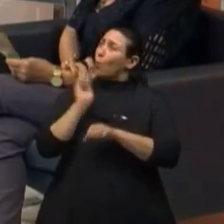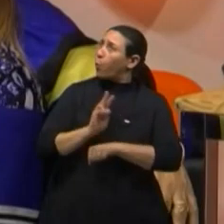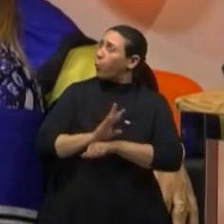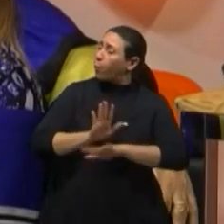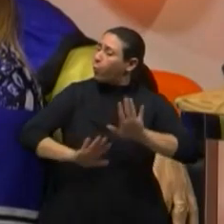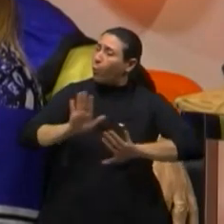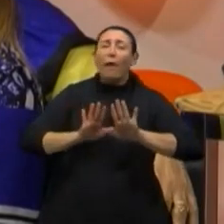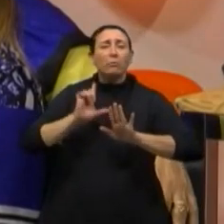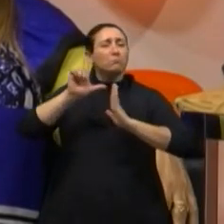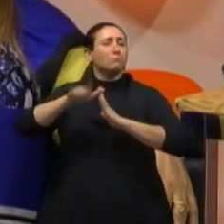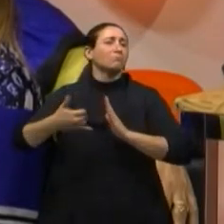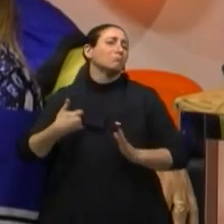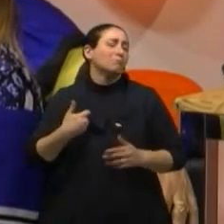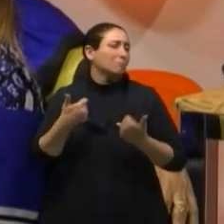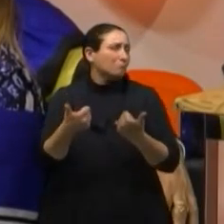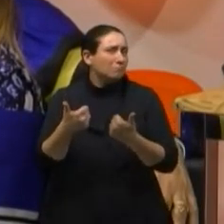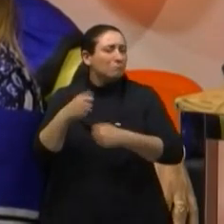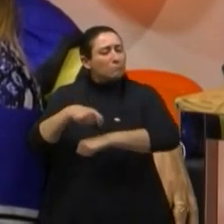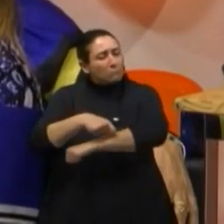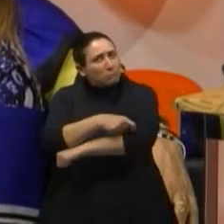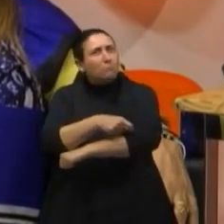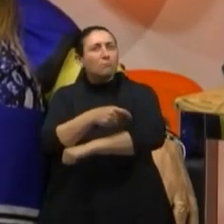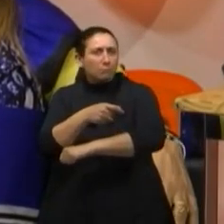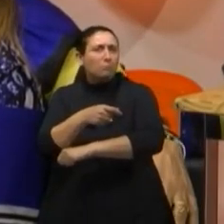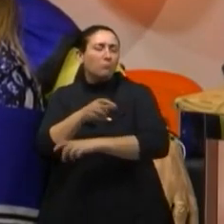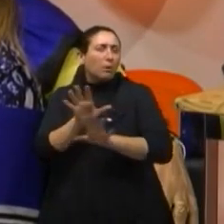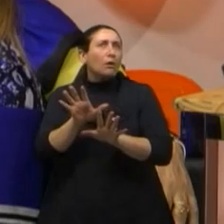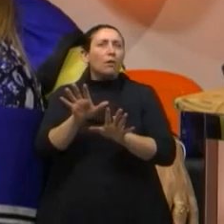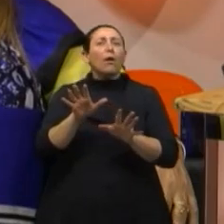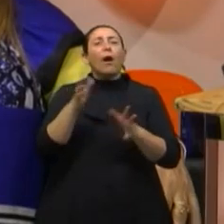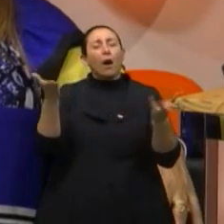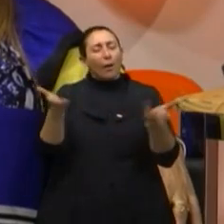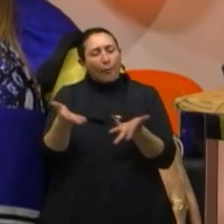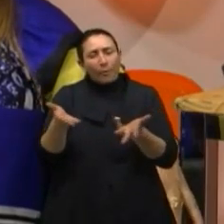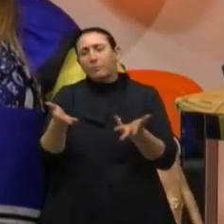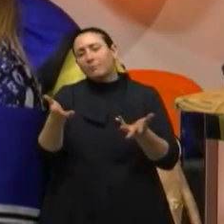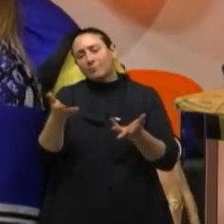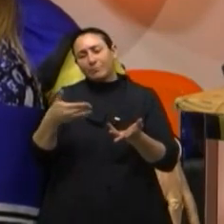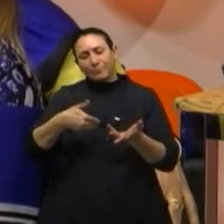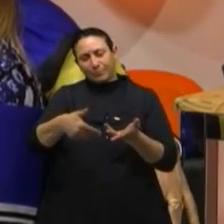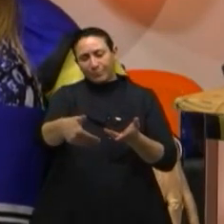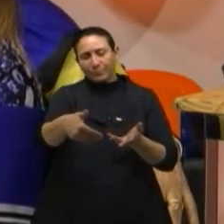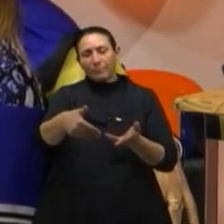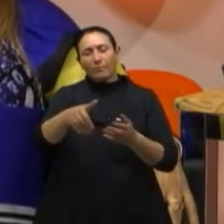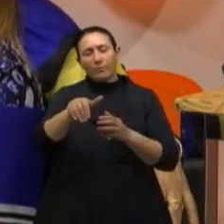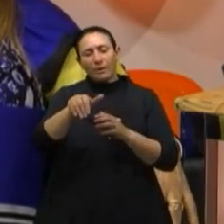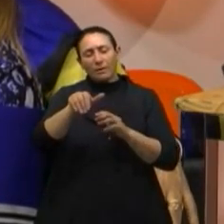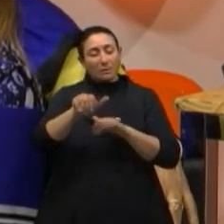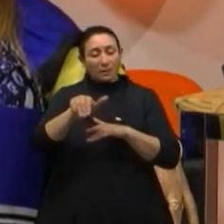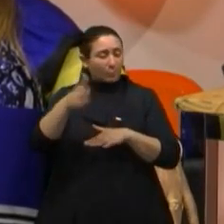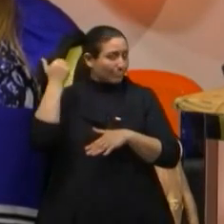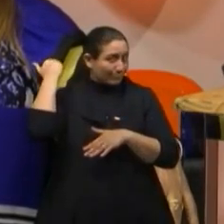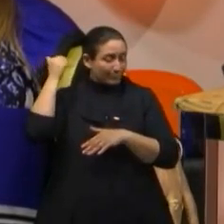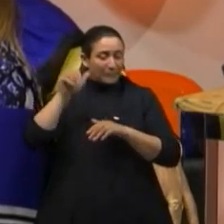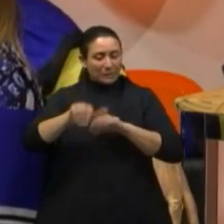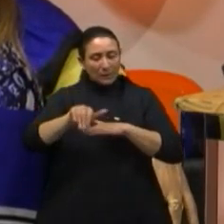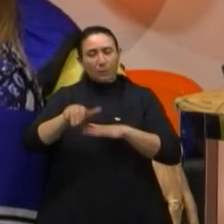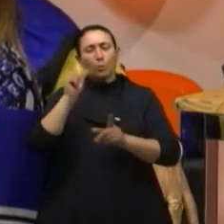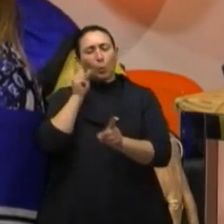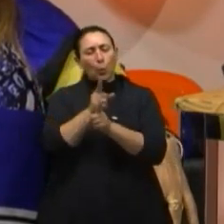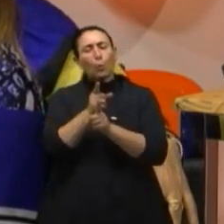temos que aproveitar isso nós tivemos um encontro Eh agora em setembro eh grupo de profissionais de